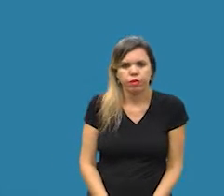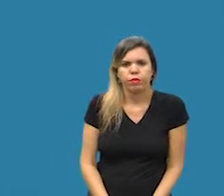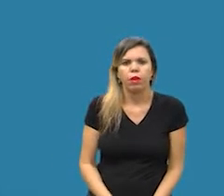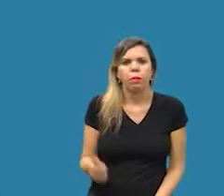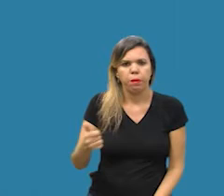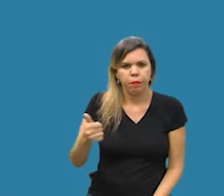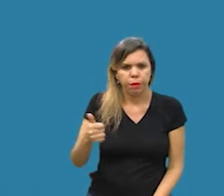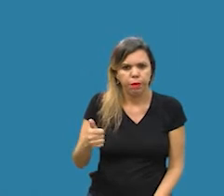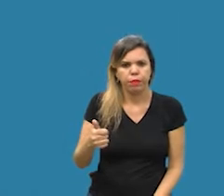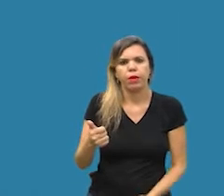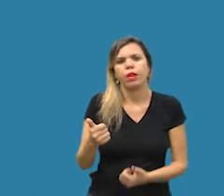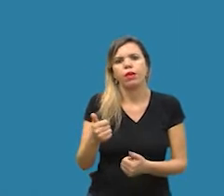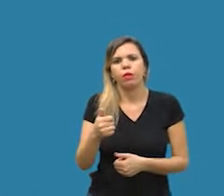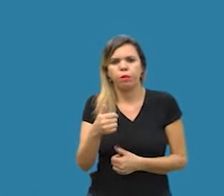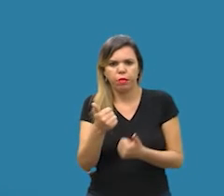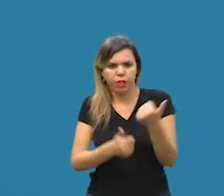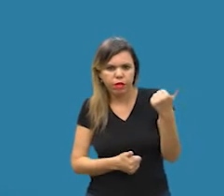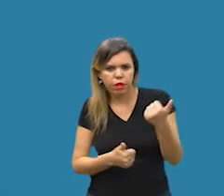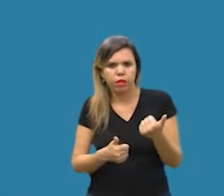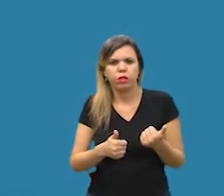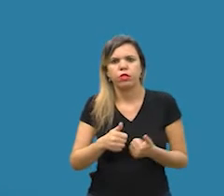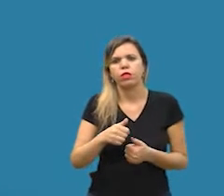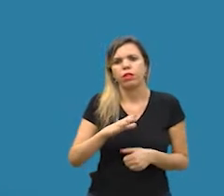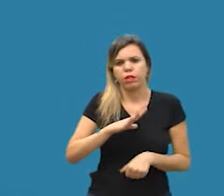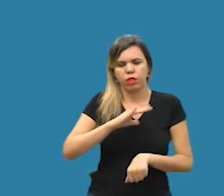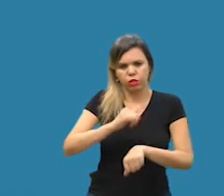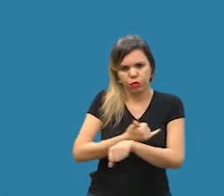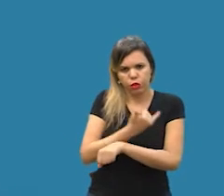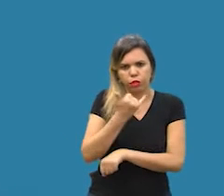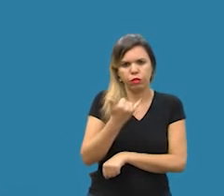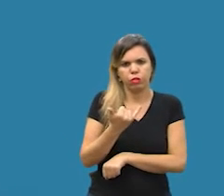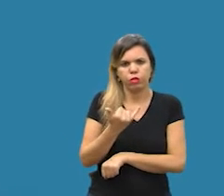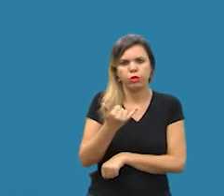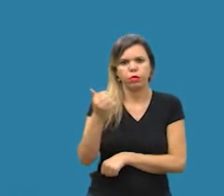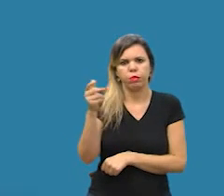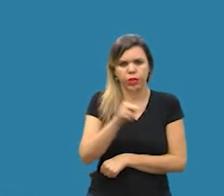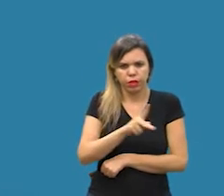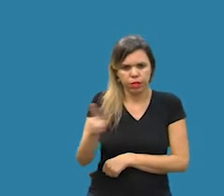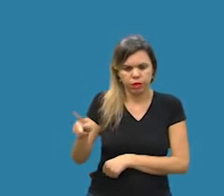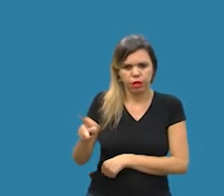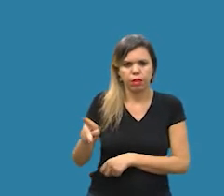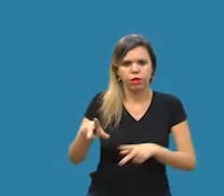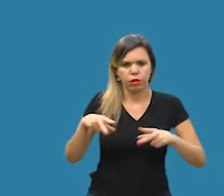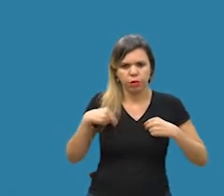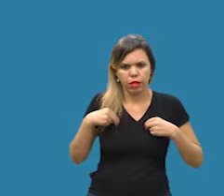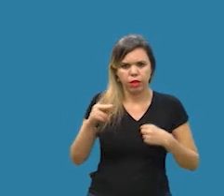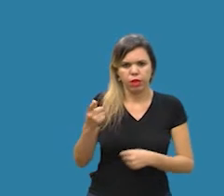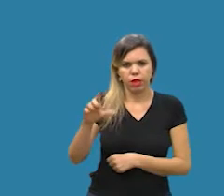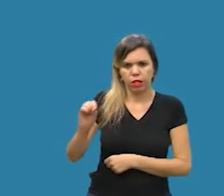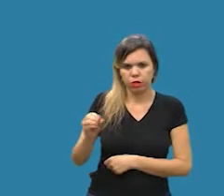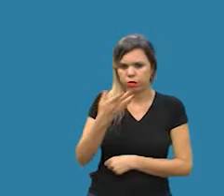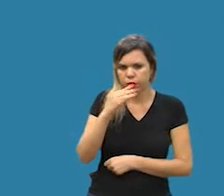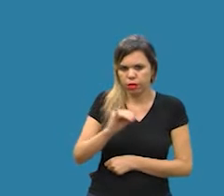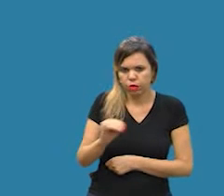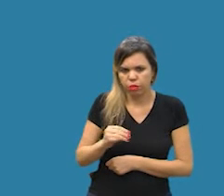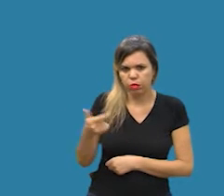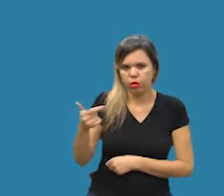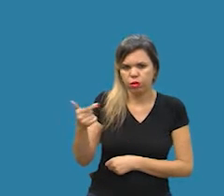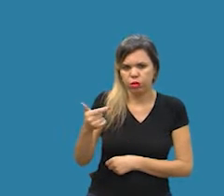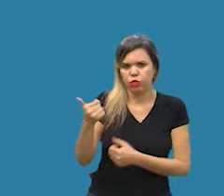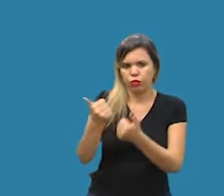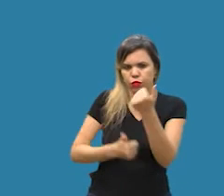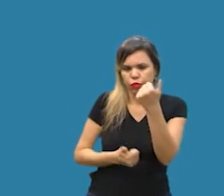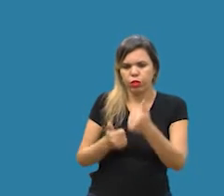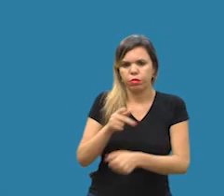O primeiro vice-presidente é Afonso Lopes da Silva, de Jaguariúna. O presidente emérito Hélio Ribeiro, de Indaiatuba. O